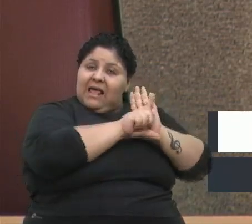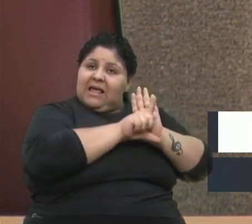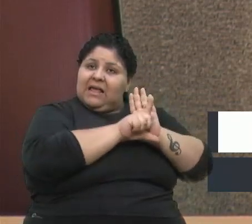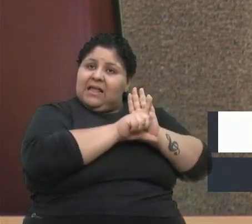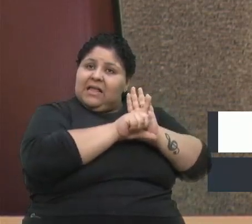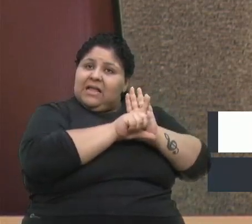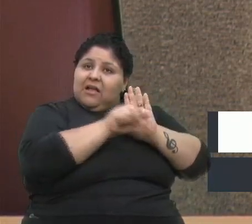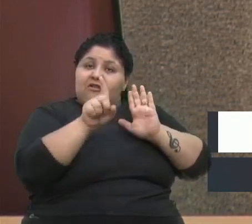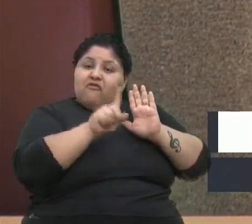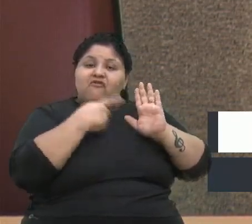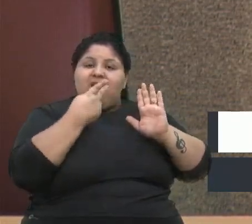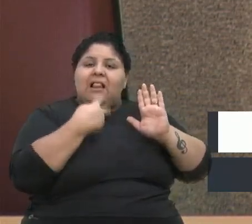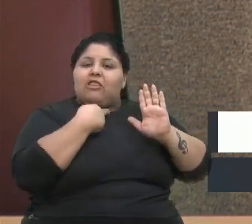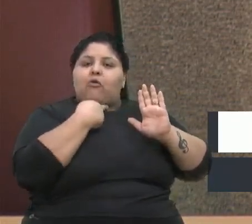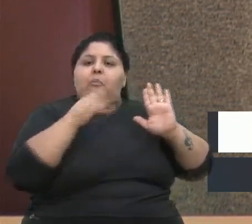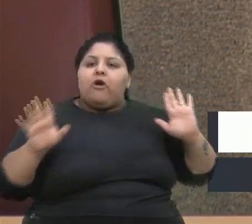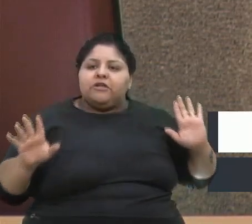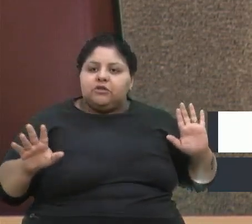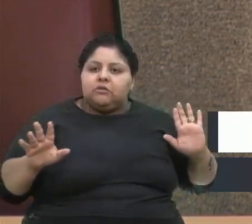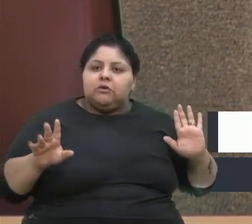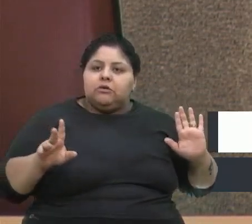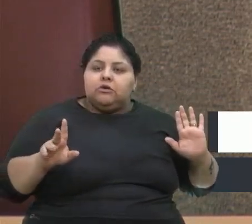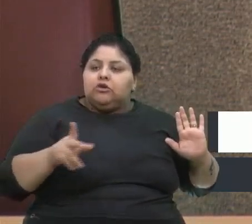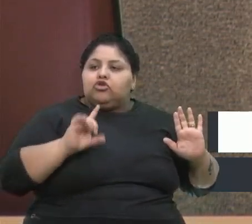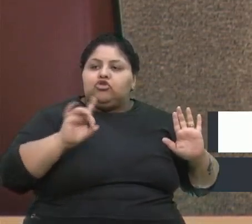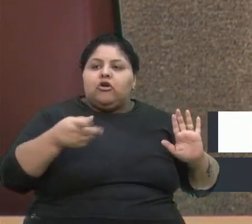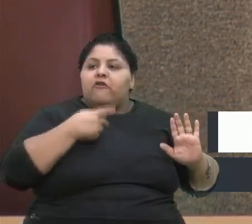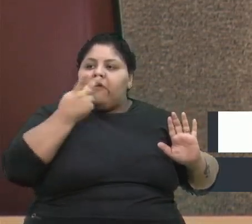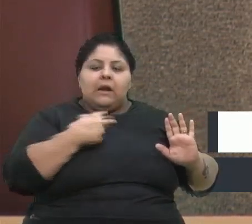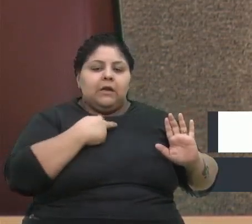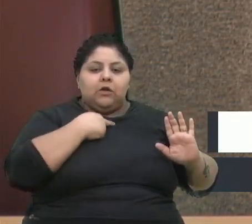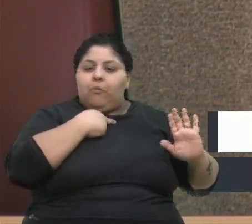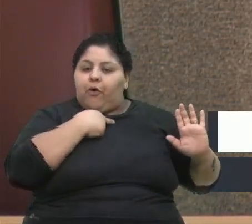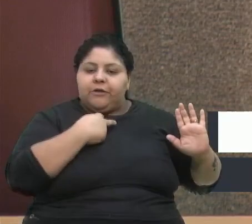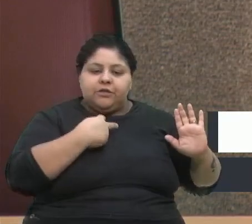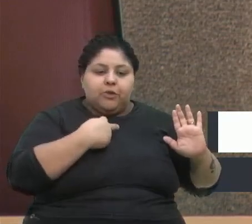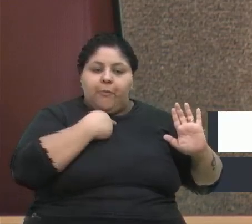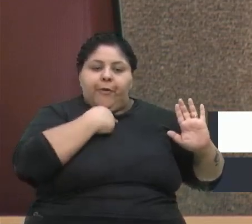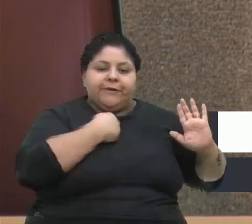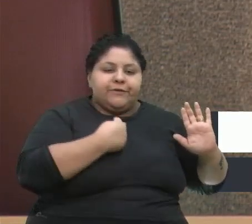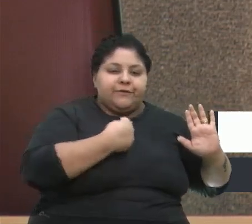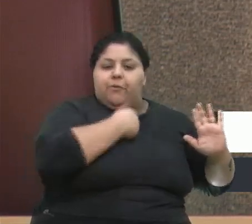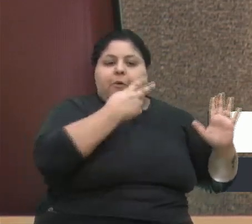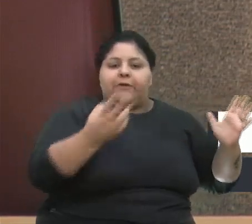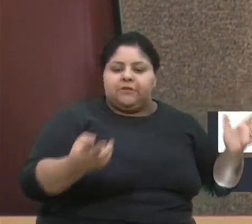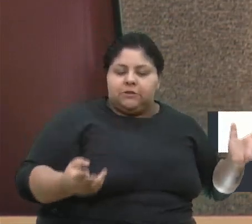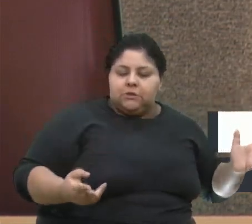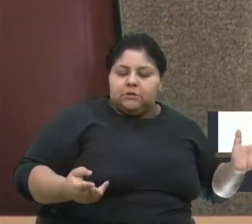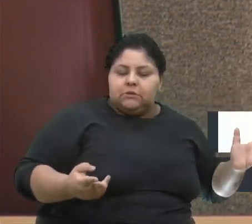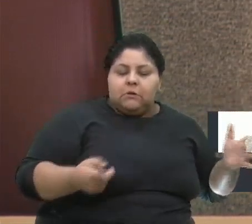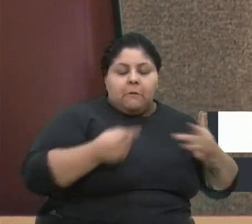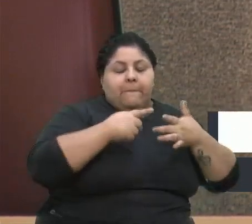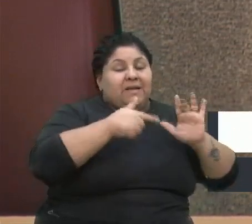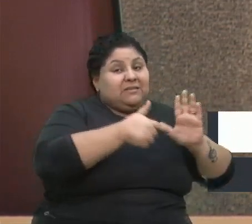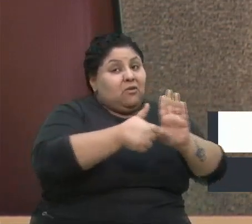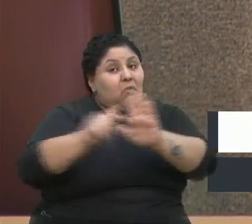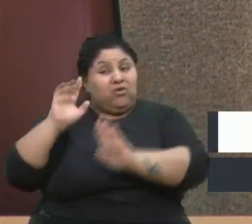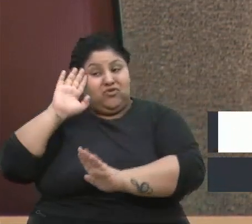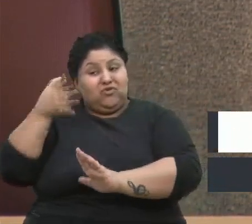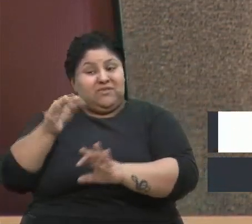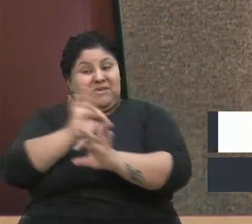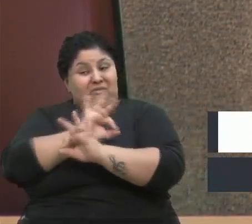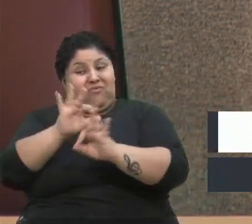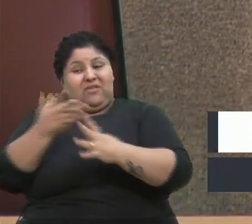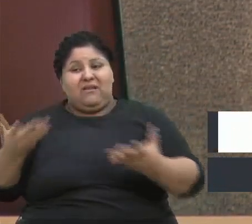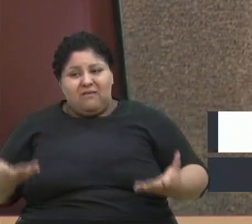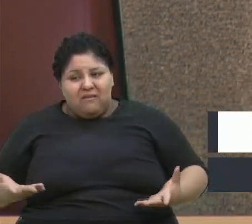Só sabe dizer não pode. Não pode. Não pode, mas não apresenta solução nenhuma. É só não pode, não pode. Então eu queria aproveitar, porque